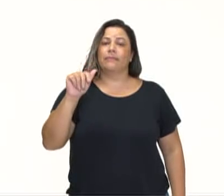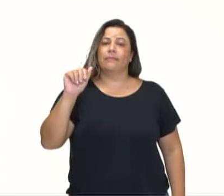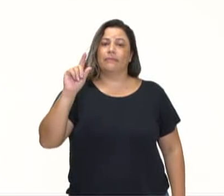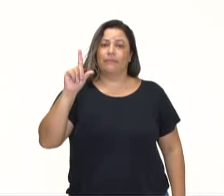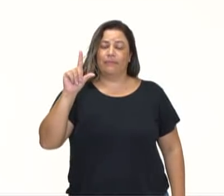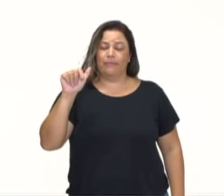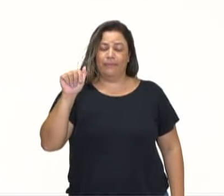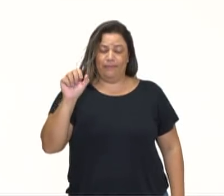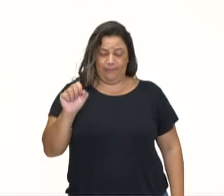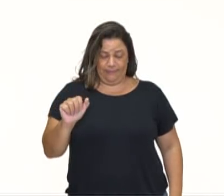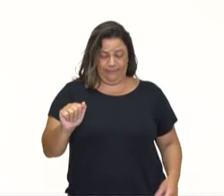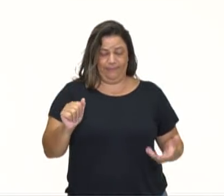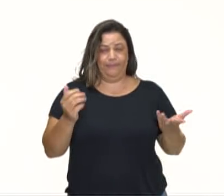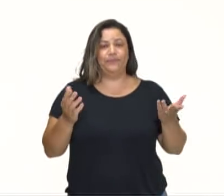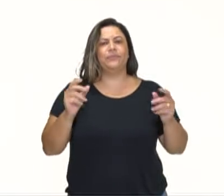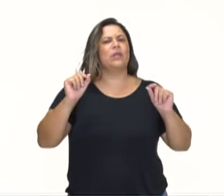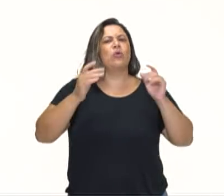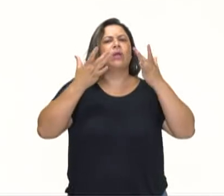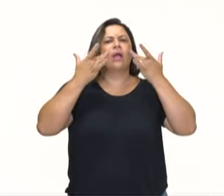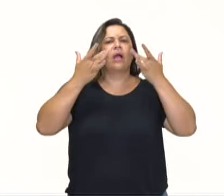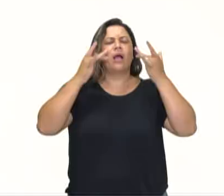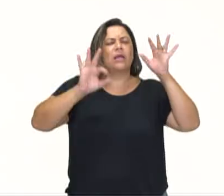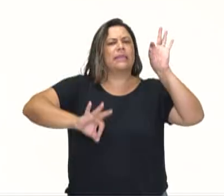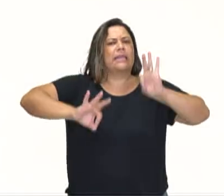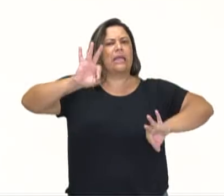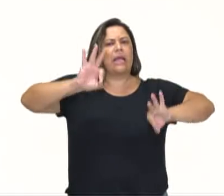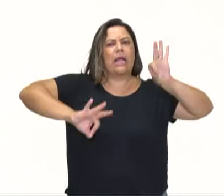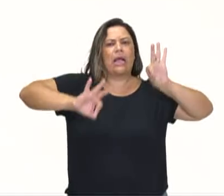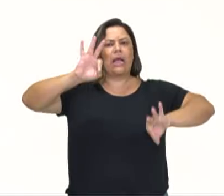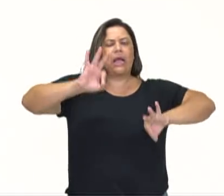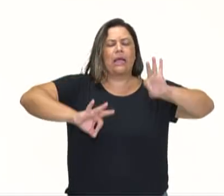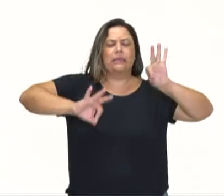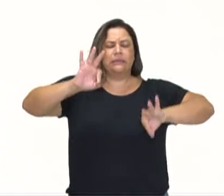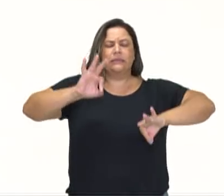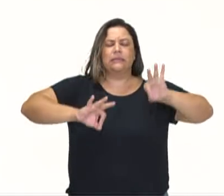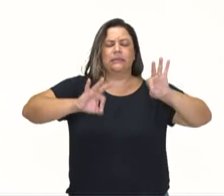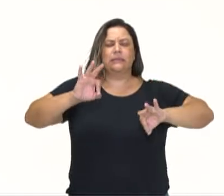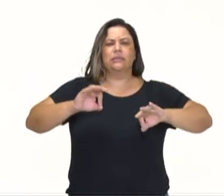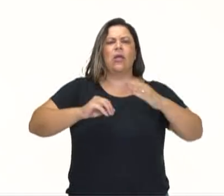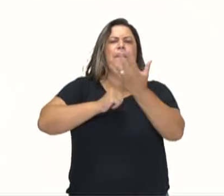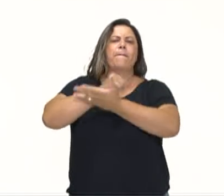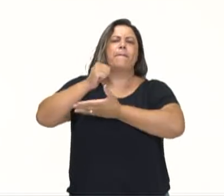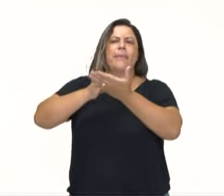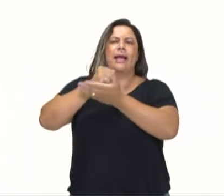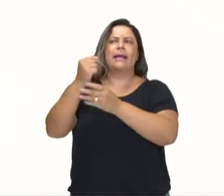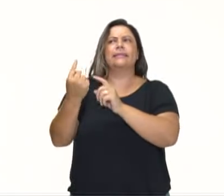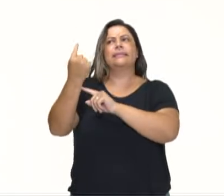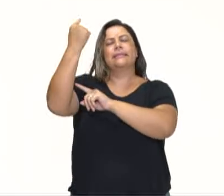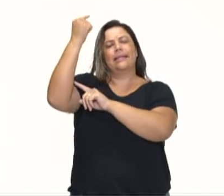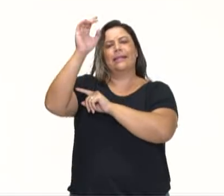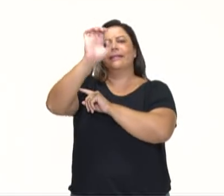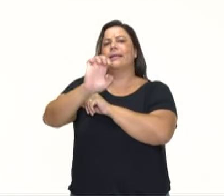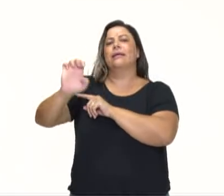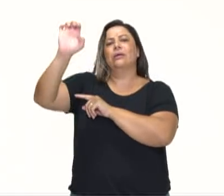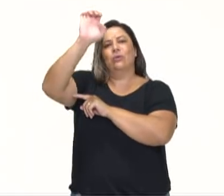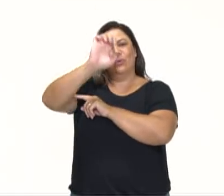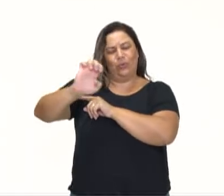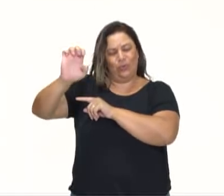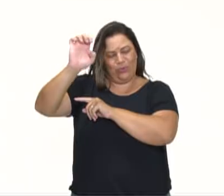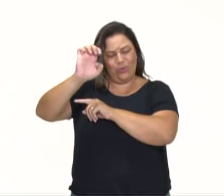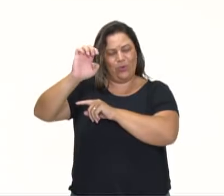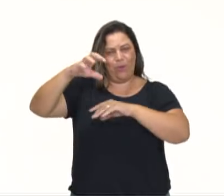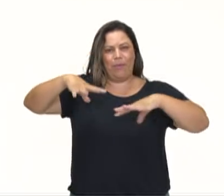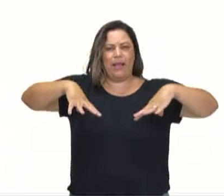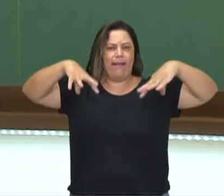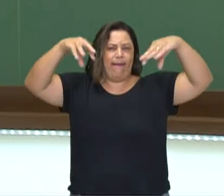são representações teatrais com base na tradição europeia da Idade Média. E elas recriam os torneios medievais,